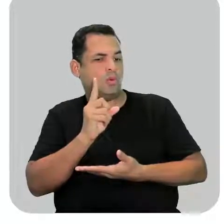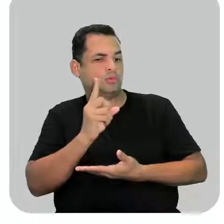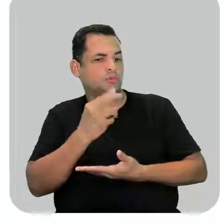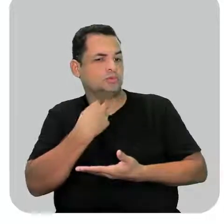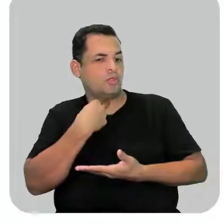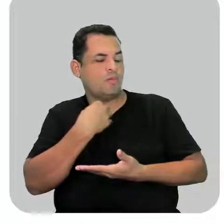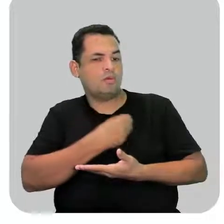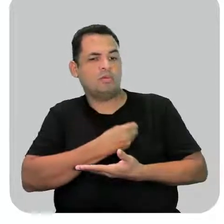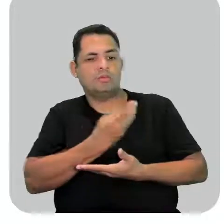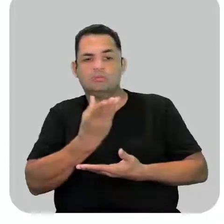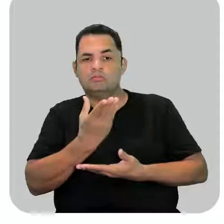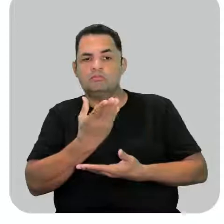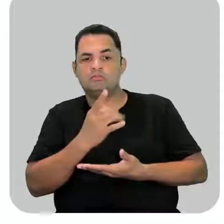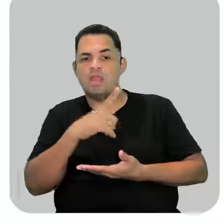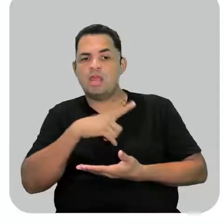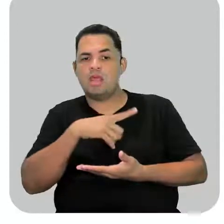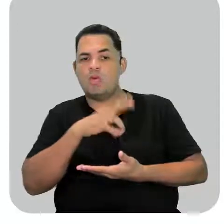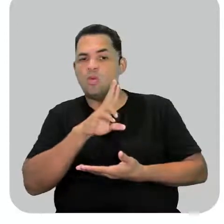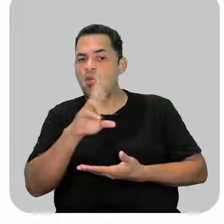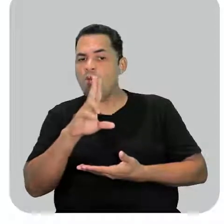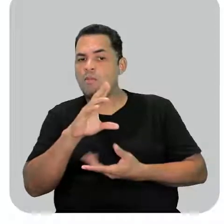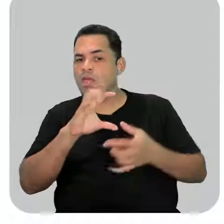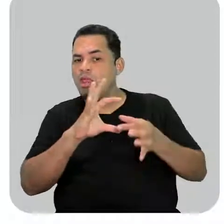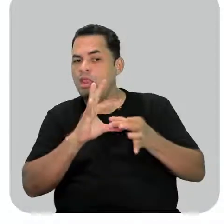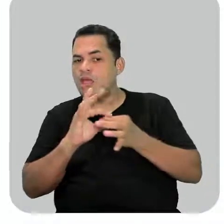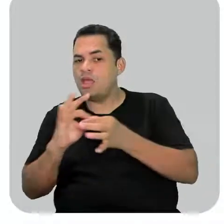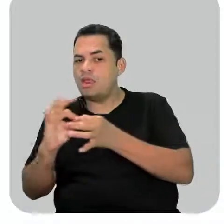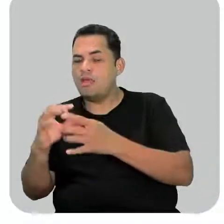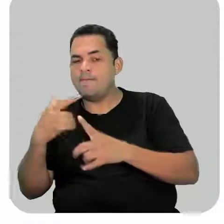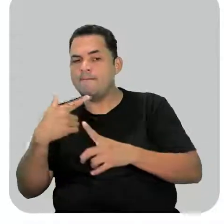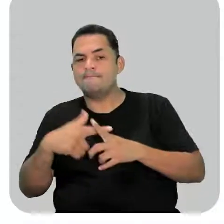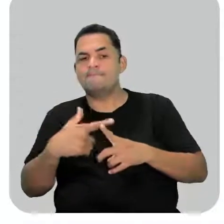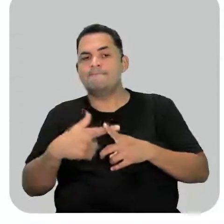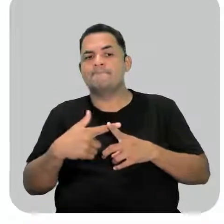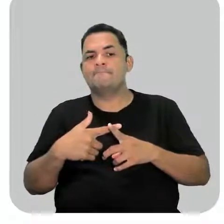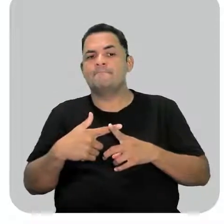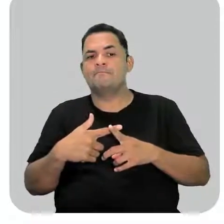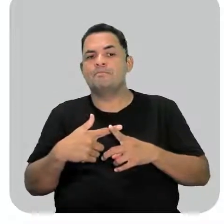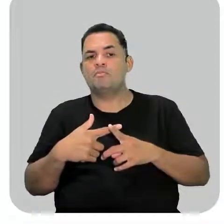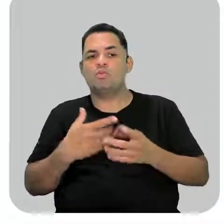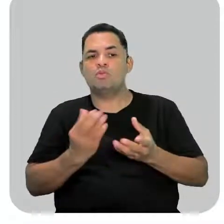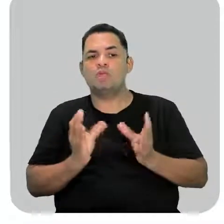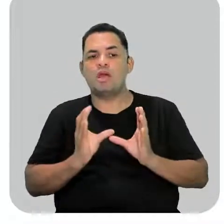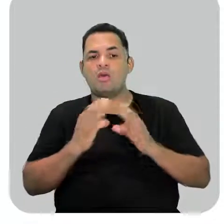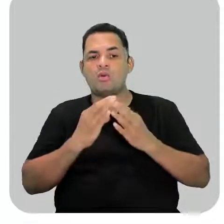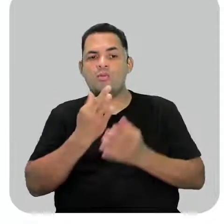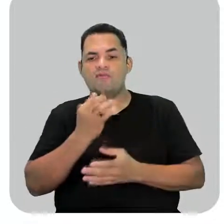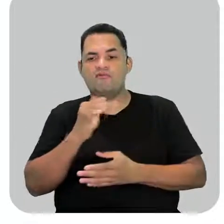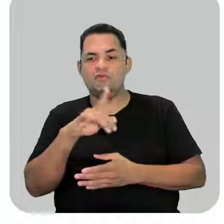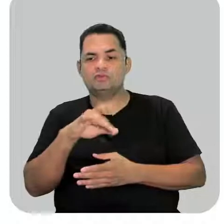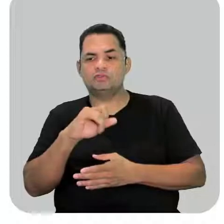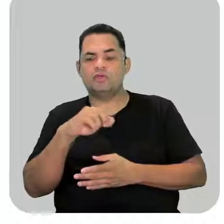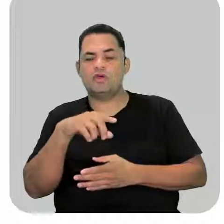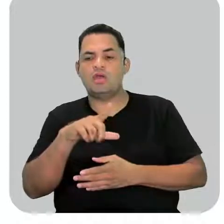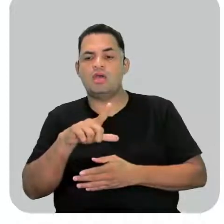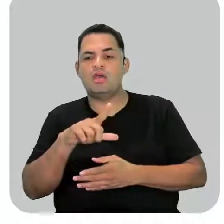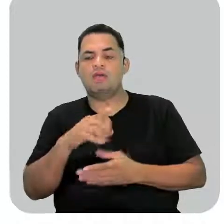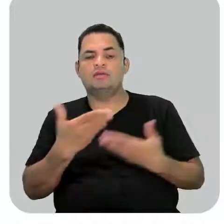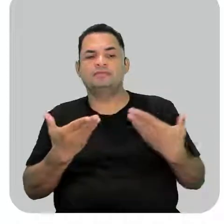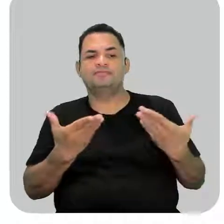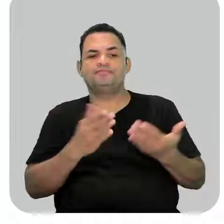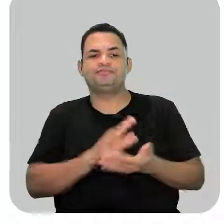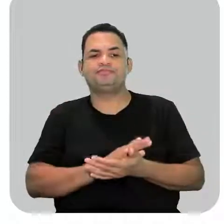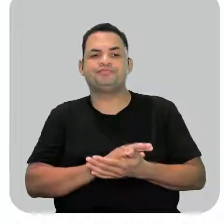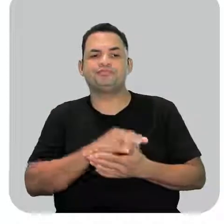o nome da nossa cadeia, porque ele faz parte do nosso grupo funcional. E como o nitrogênio